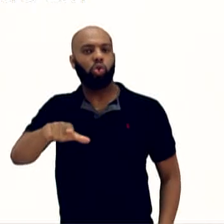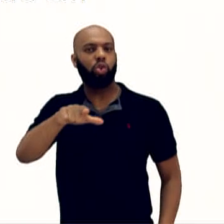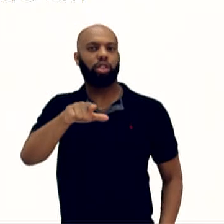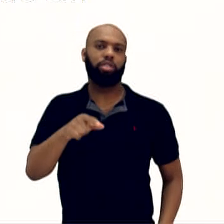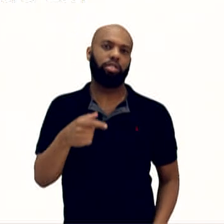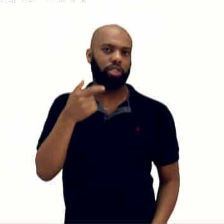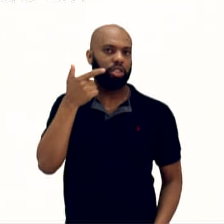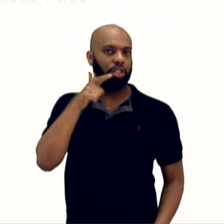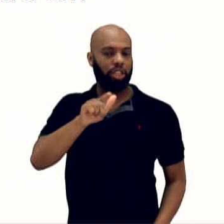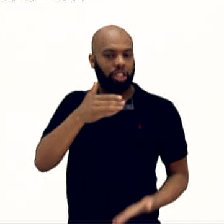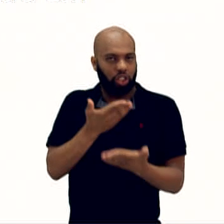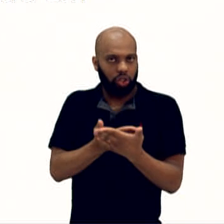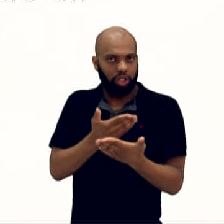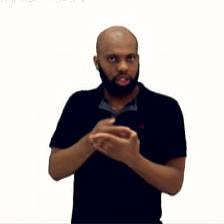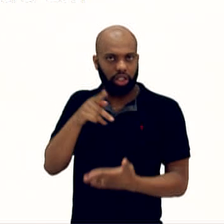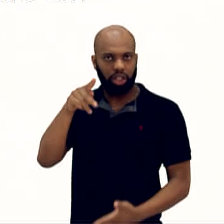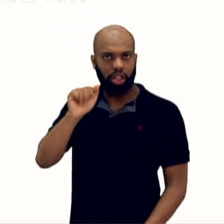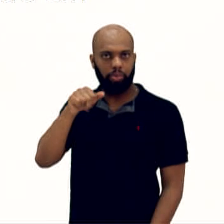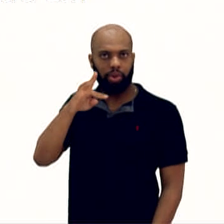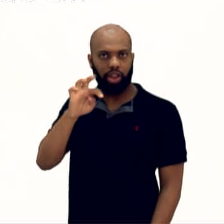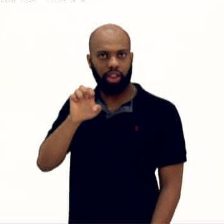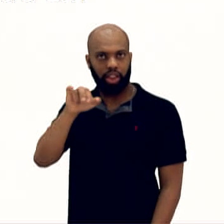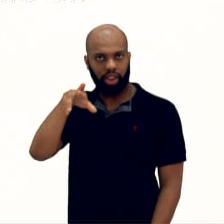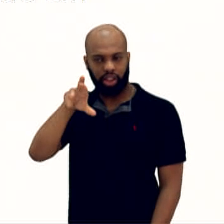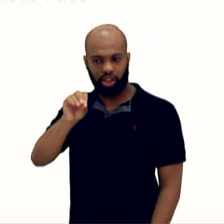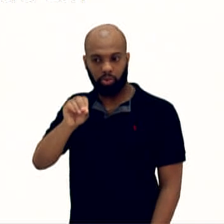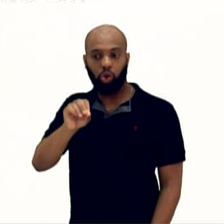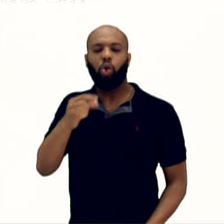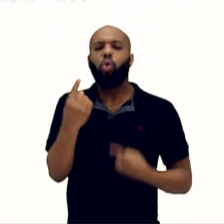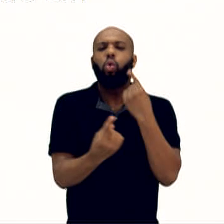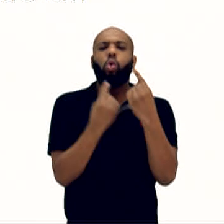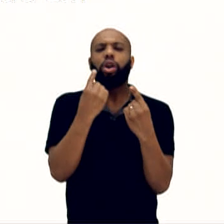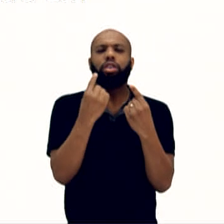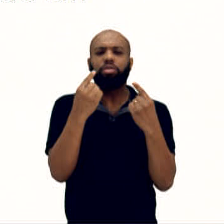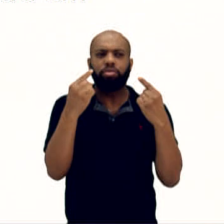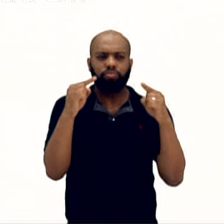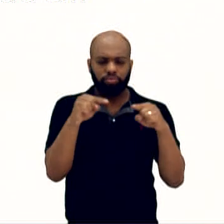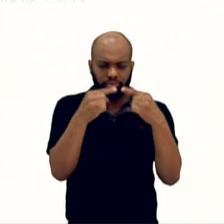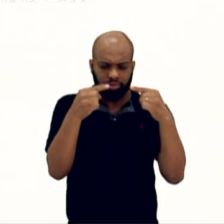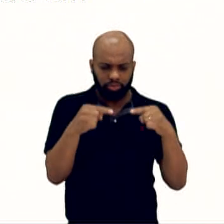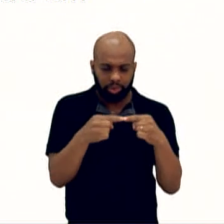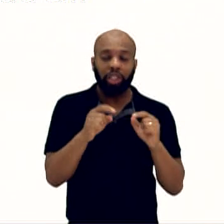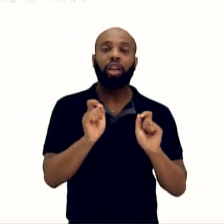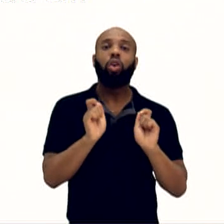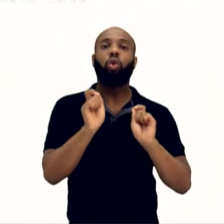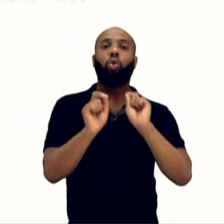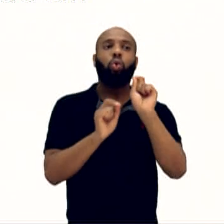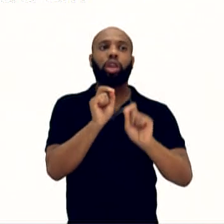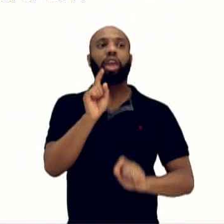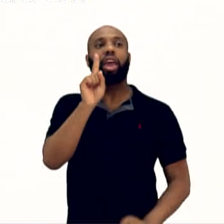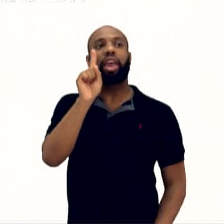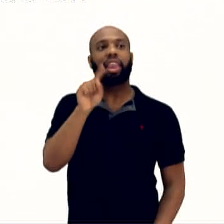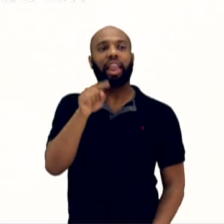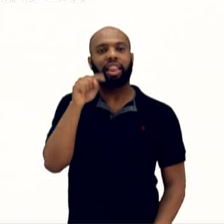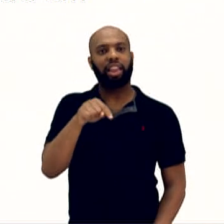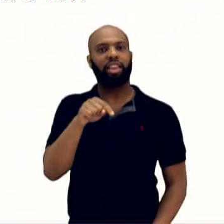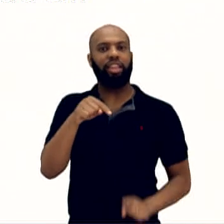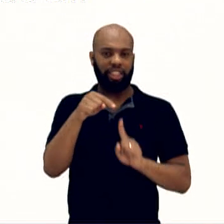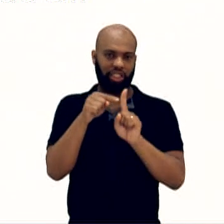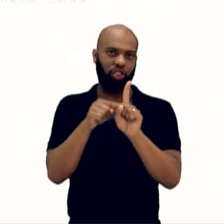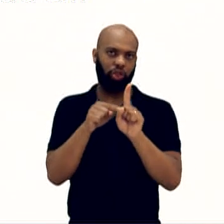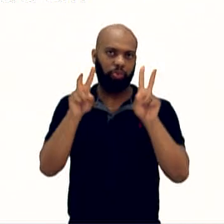fechar essa questão do panteísmo, né? Qual das definições abaixo podemos identificar como sendo o